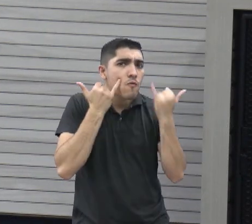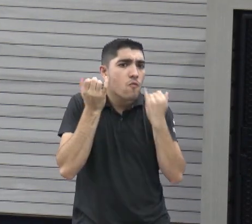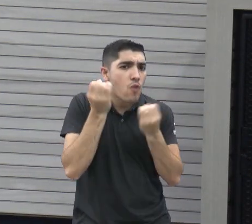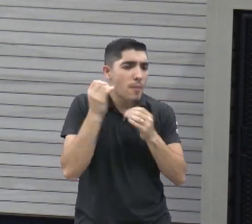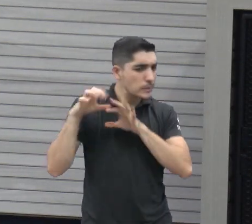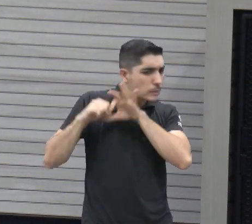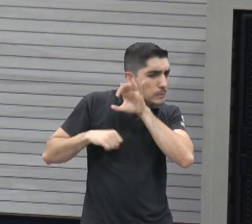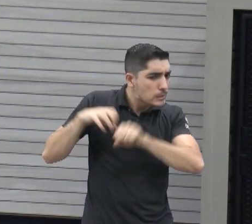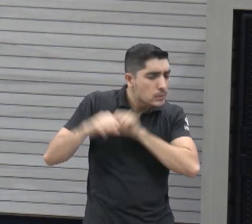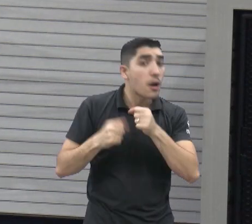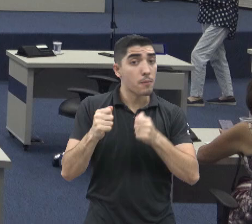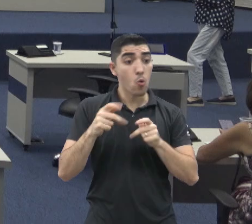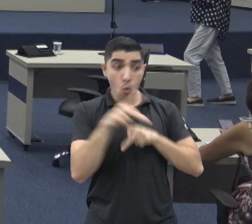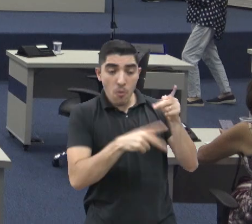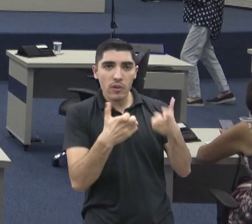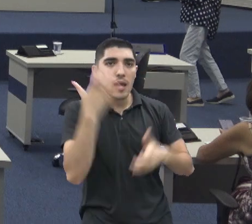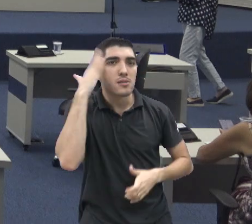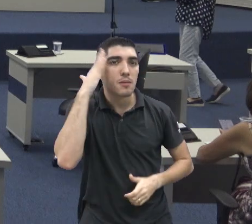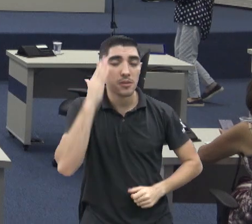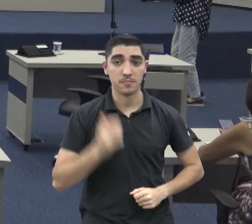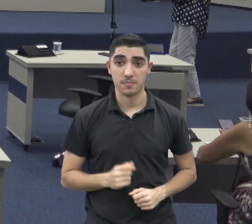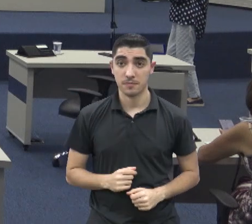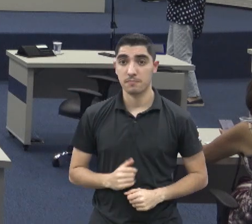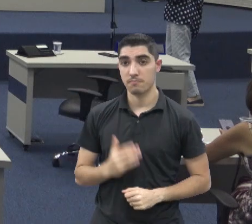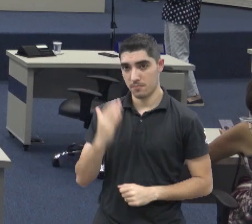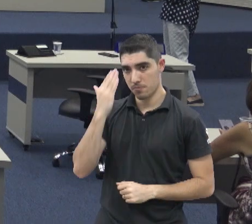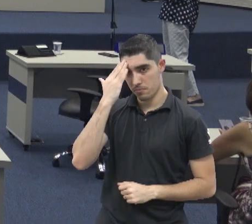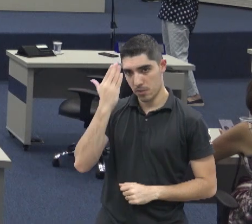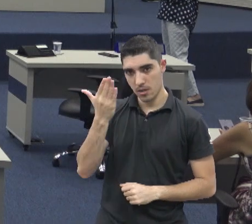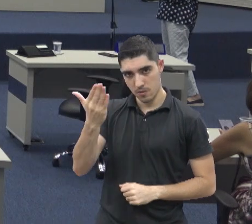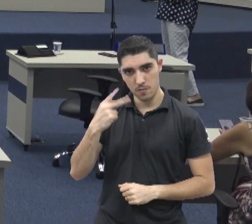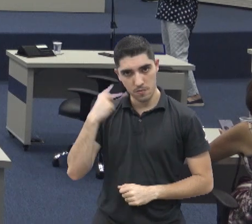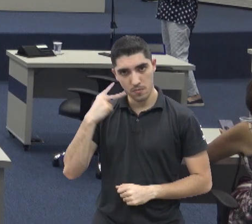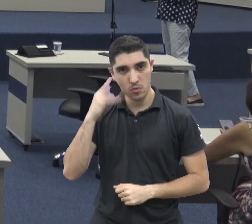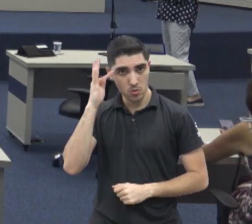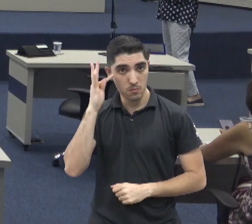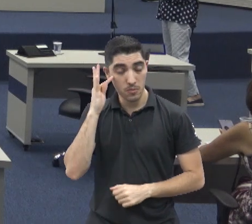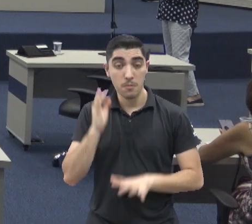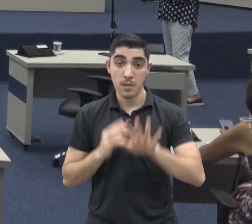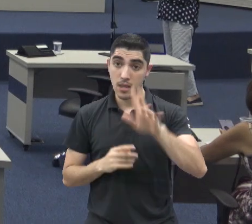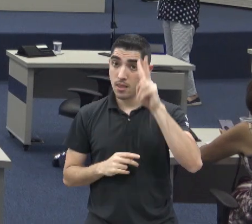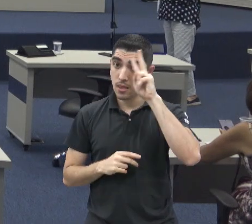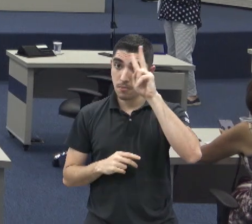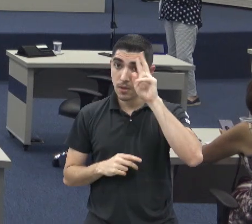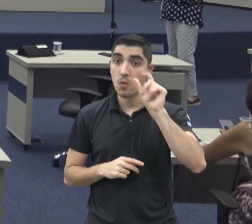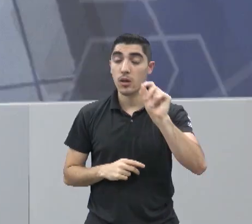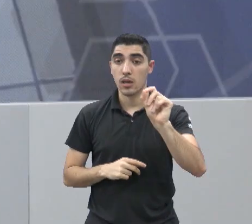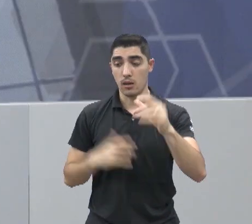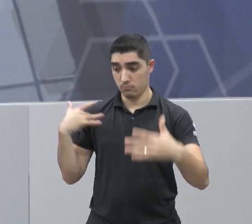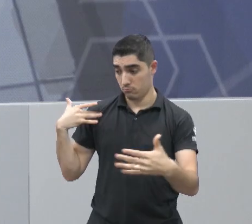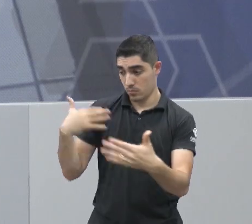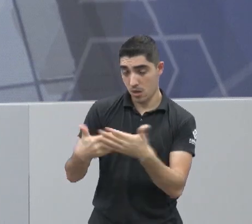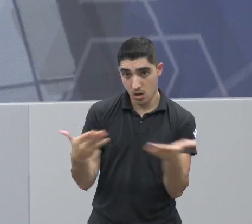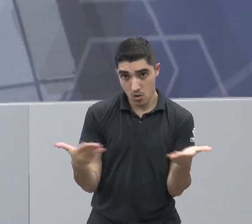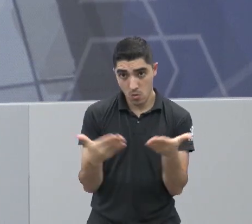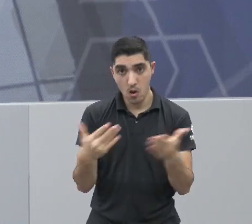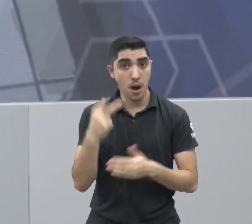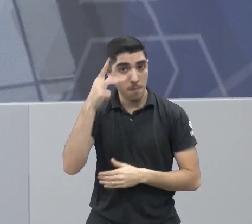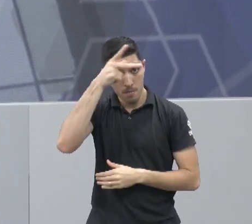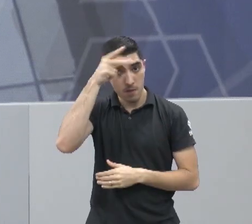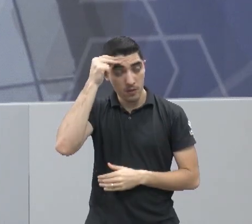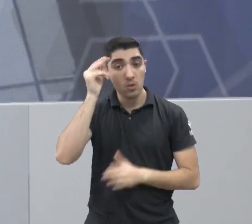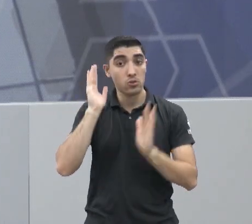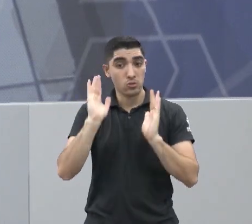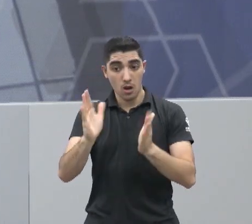acontecendo. Obrigado, vereador Tomás. Só lembrando o seguinte, até hoje a prefeitura já repassou para as 3